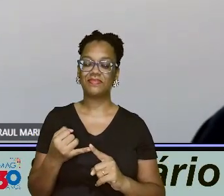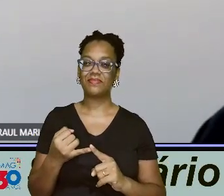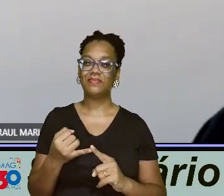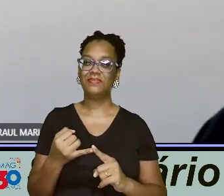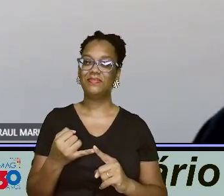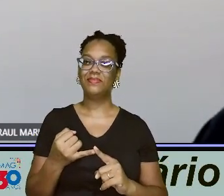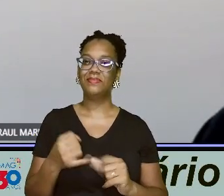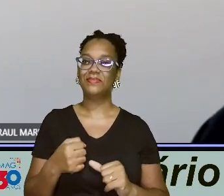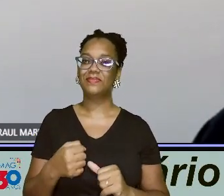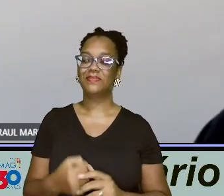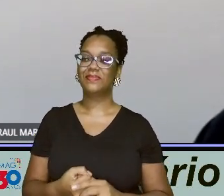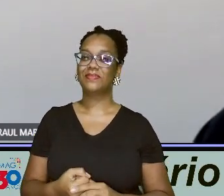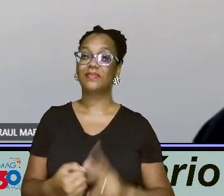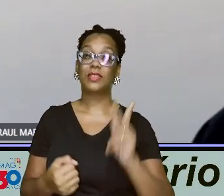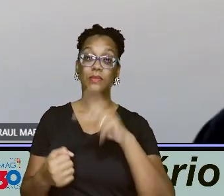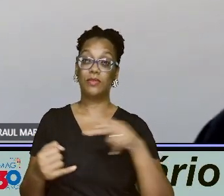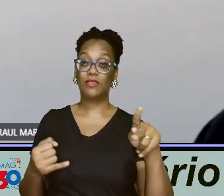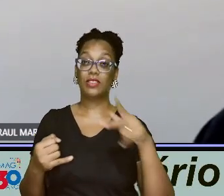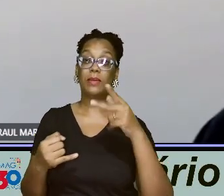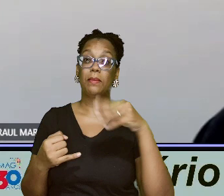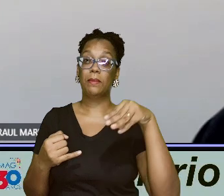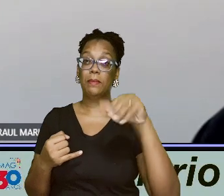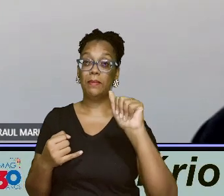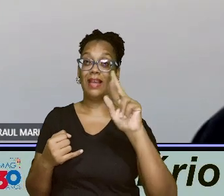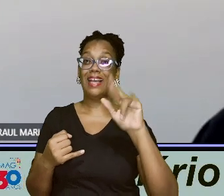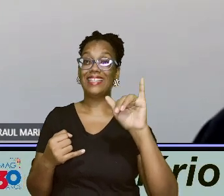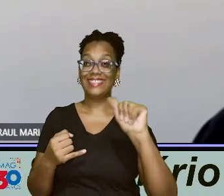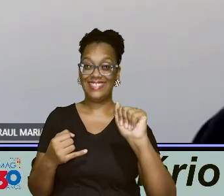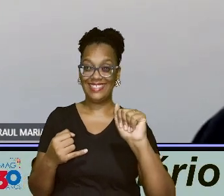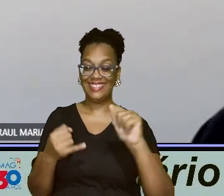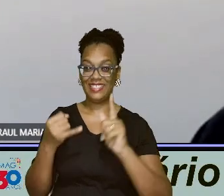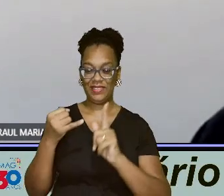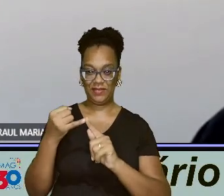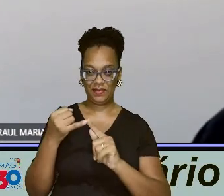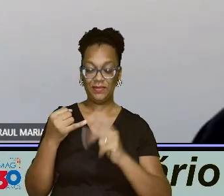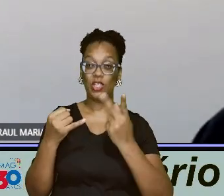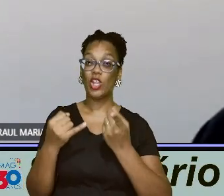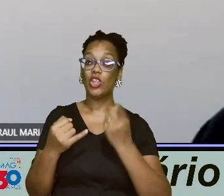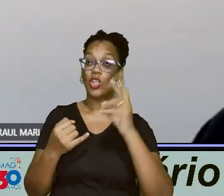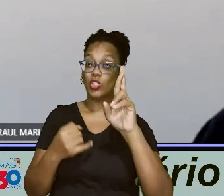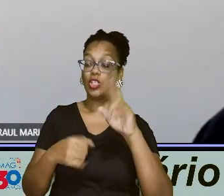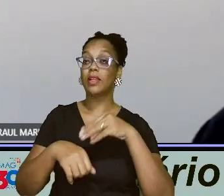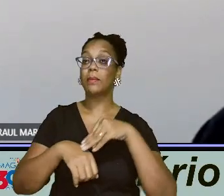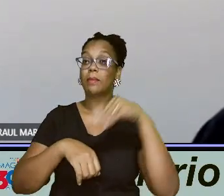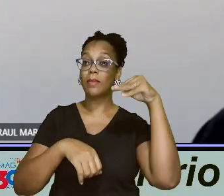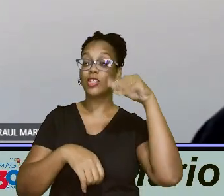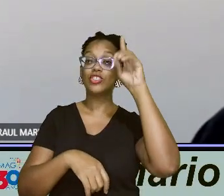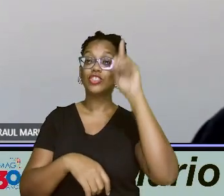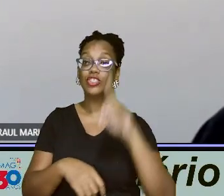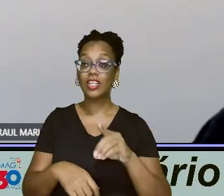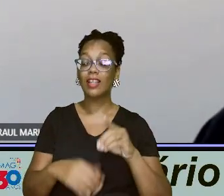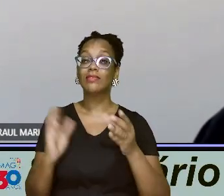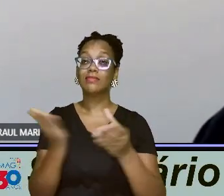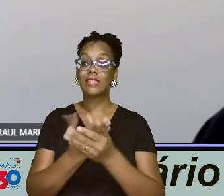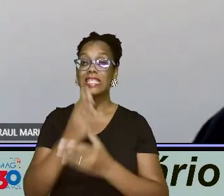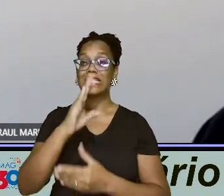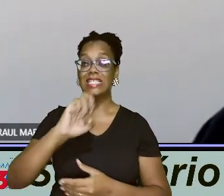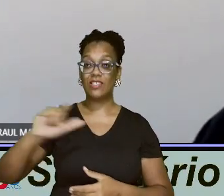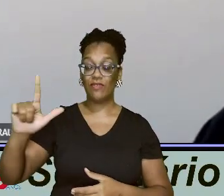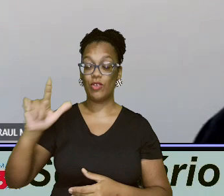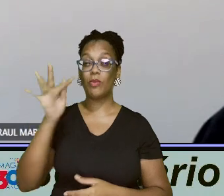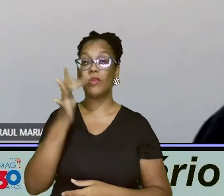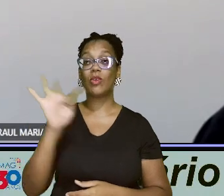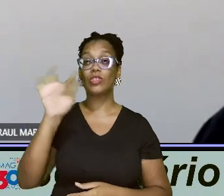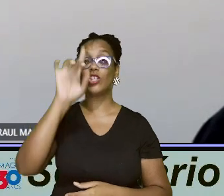A professora Maria Cecília de Araújo Asperti, ela é doutora e mestre em Direito Processual Civil pela Faculdade de Direito da Universidade de